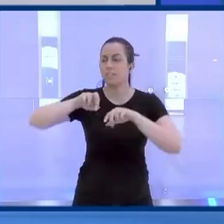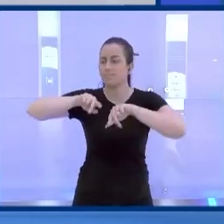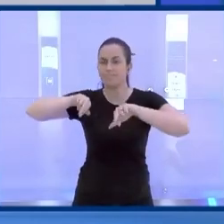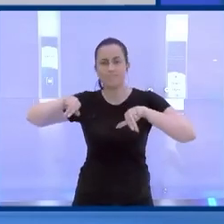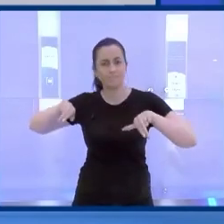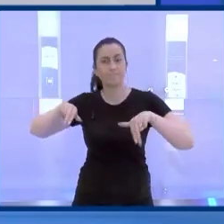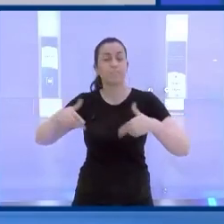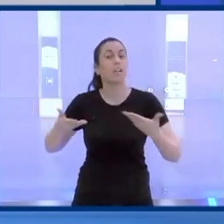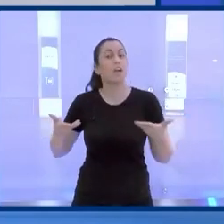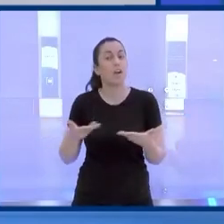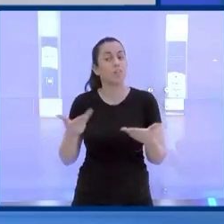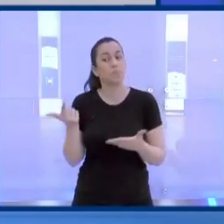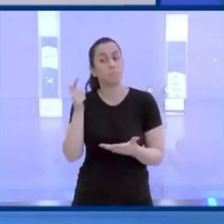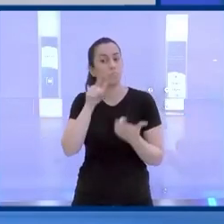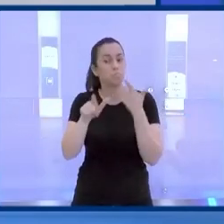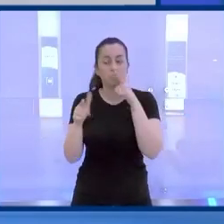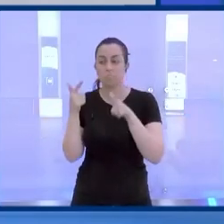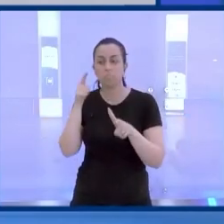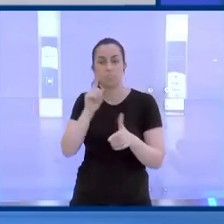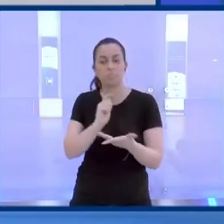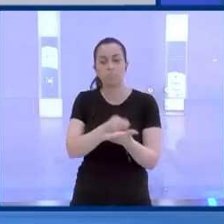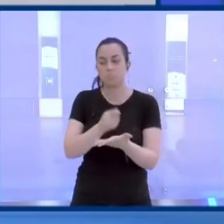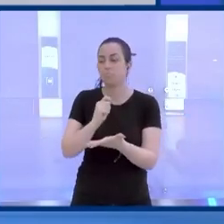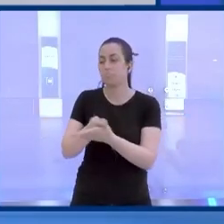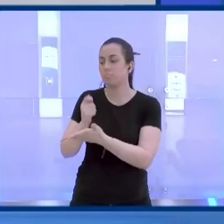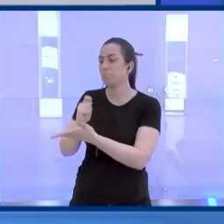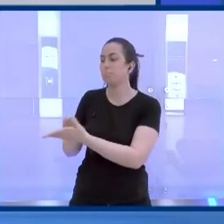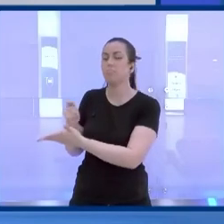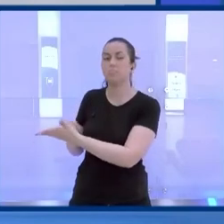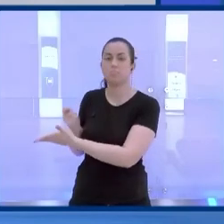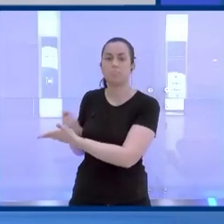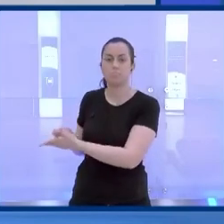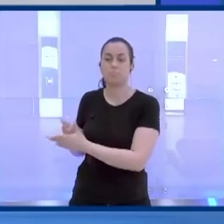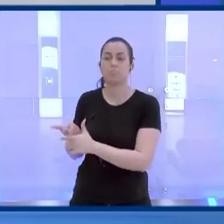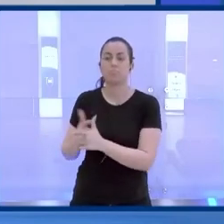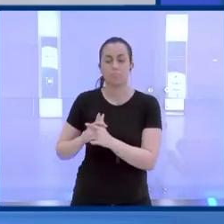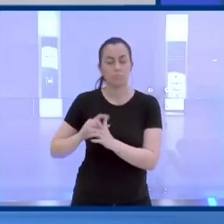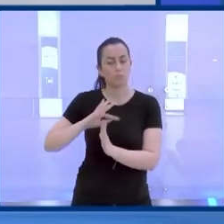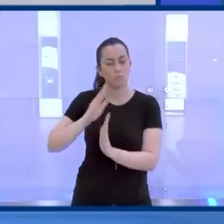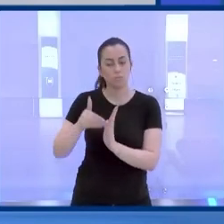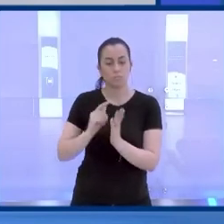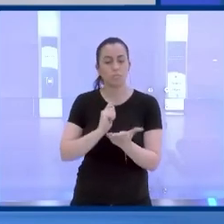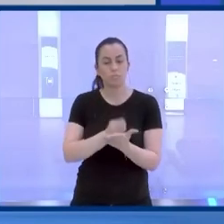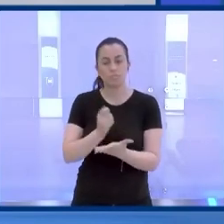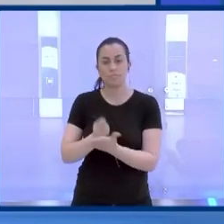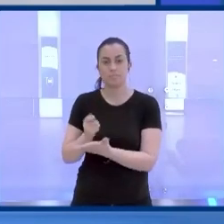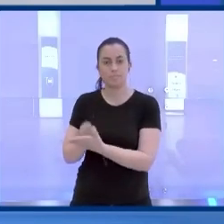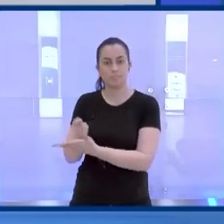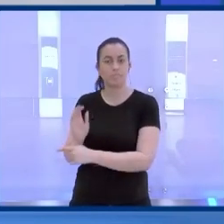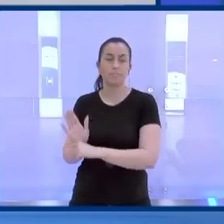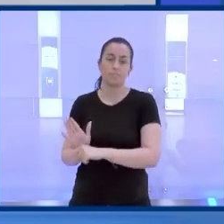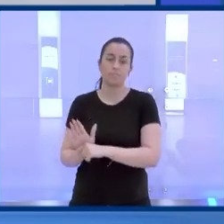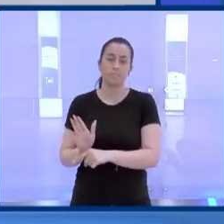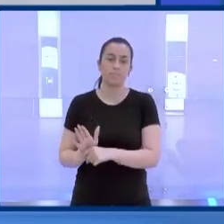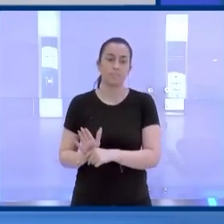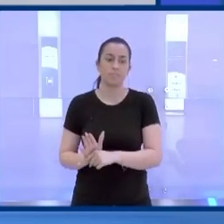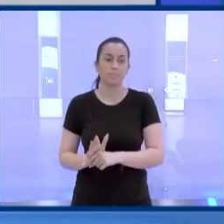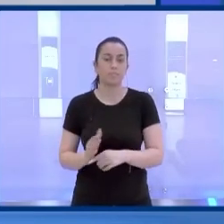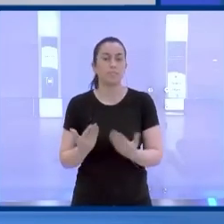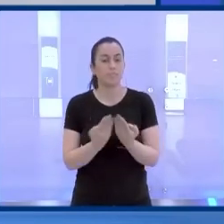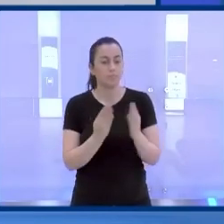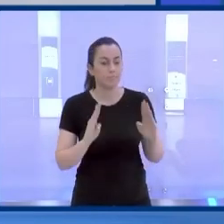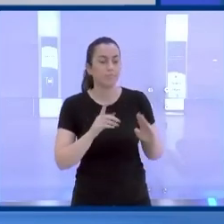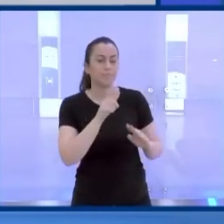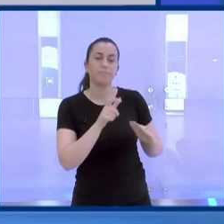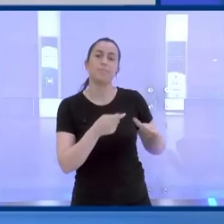e que hoje cumpre com todos esses compromissos em dia, paga as dívidas deixadas por outros governos, abre espaço para investimentos,